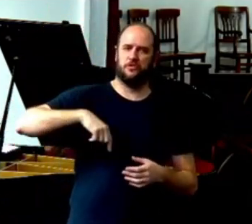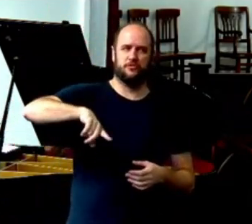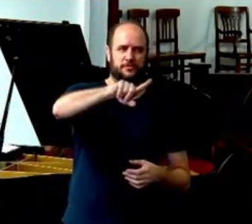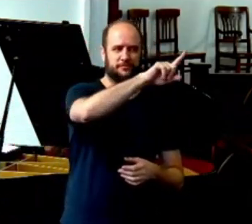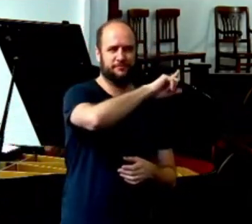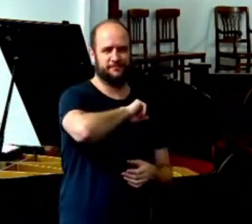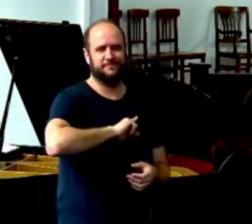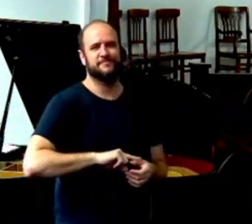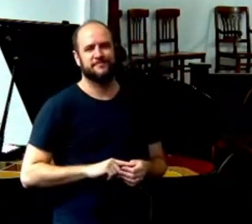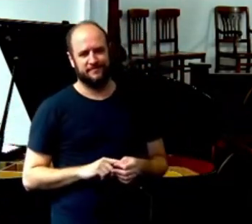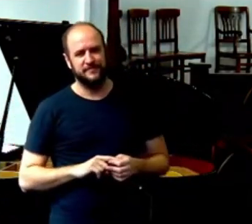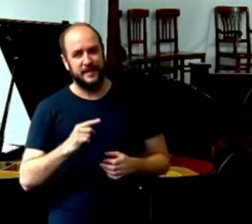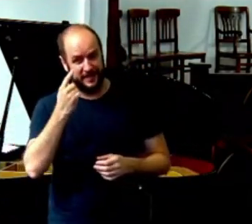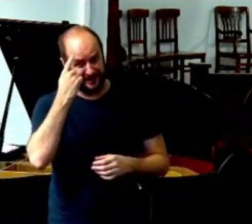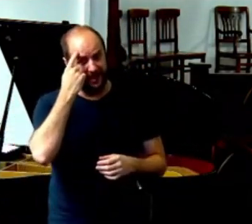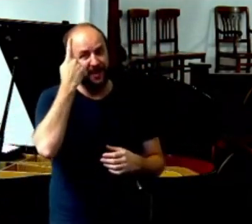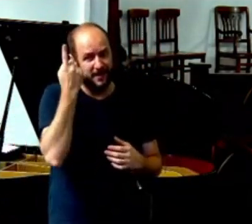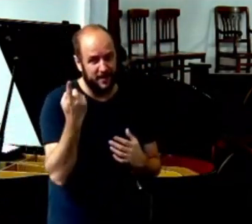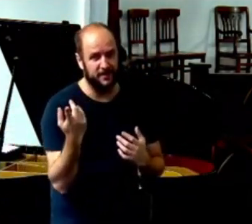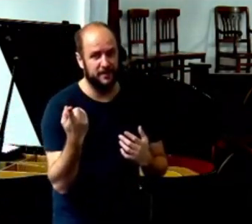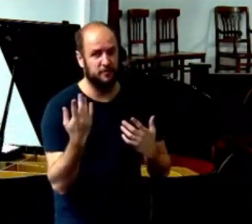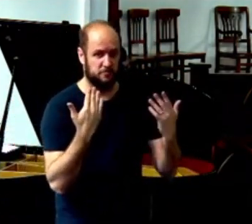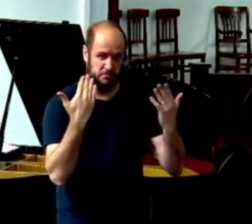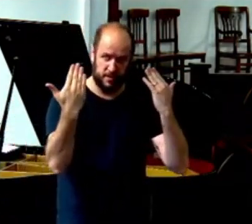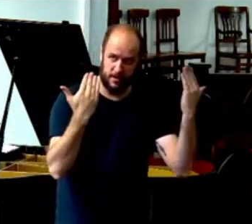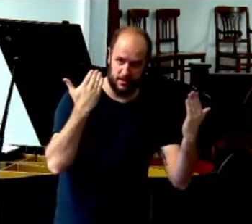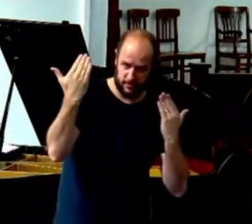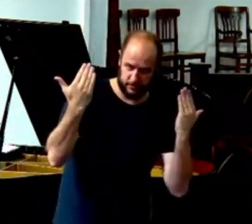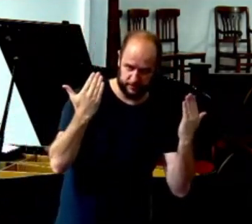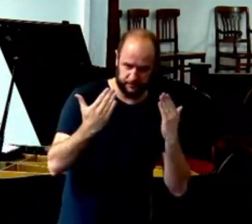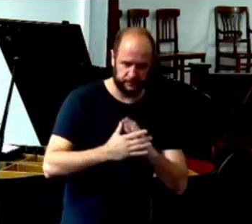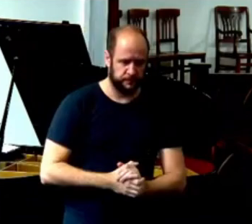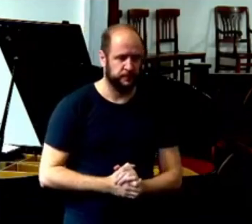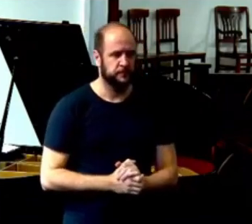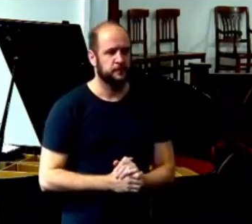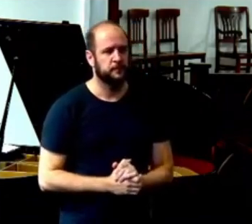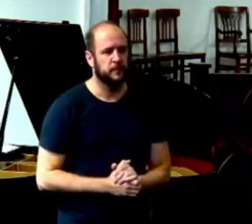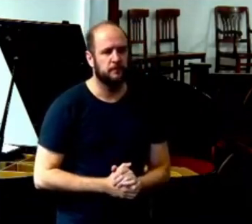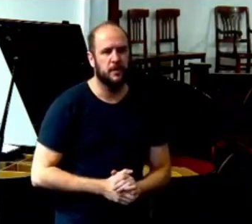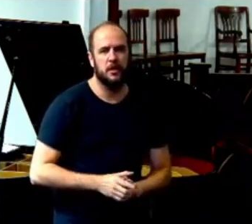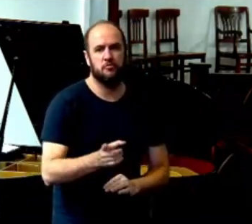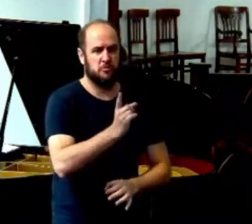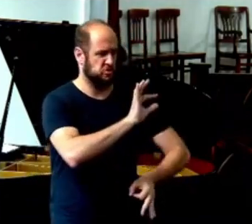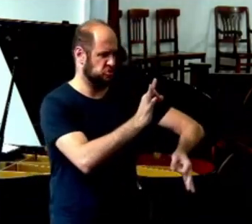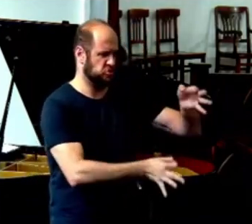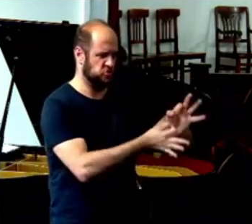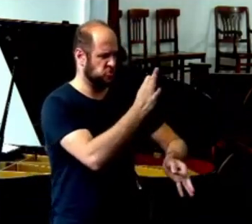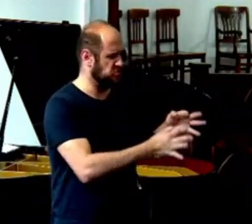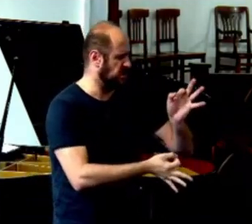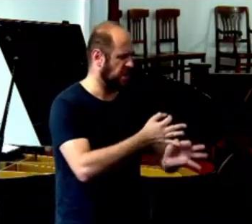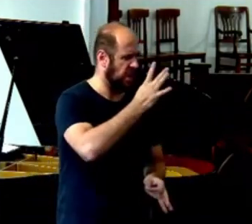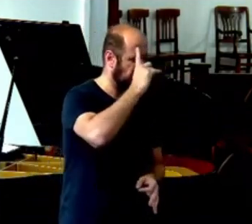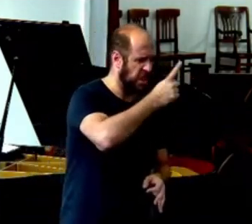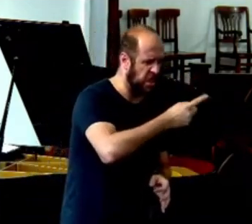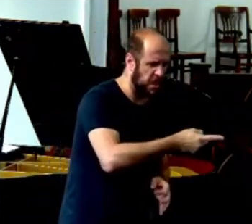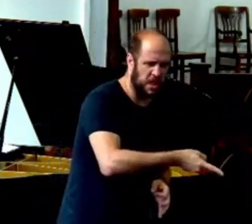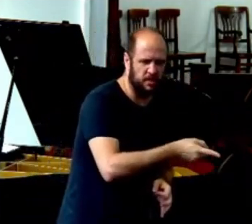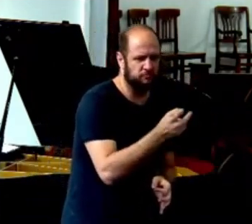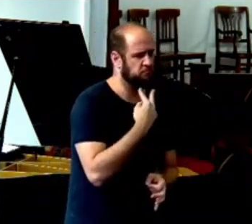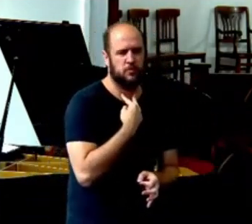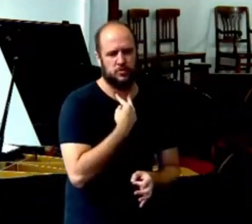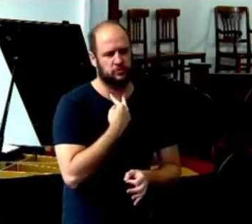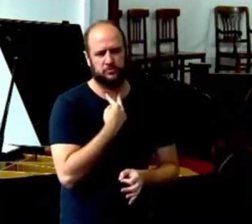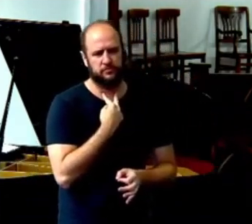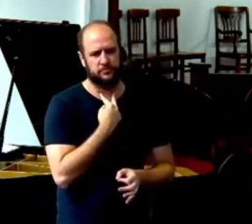medir vocês. Eis aí a ideia que está no nosso texto. Não julguem para que vocês não sejam julgados,